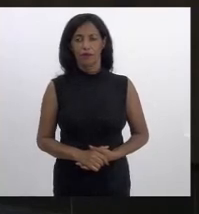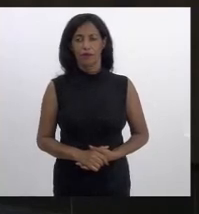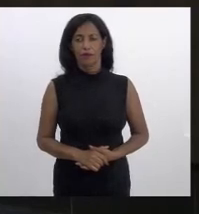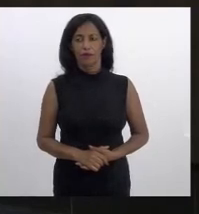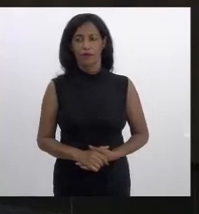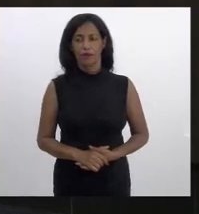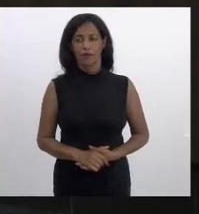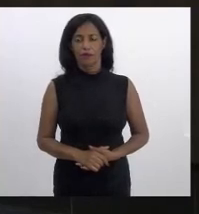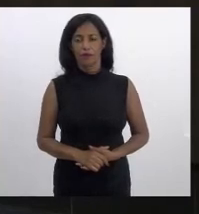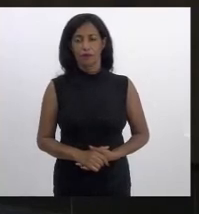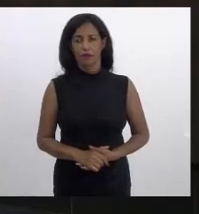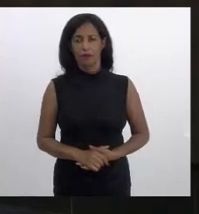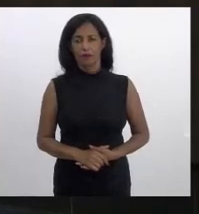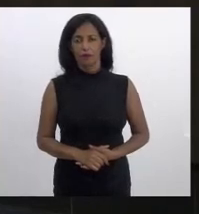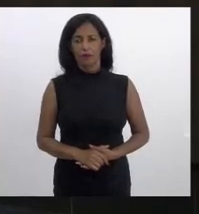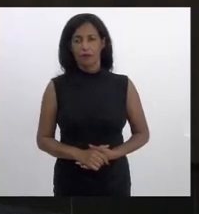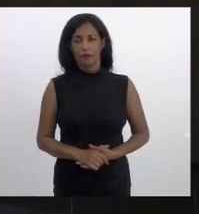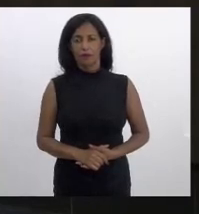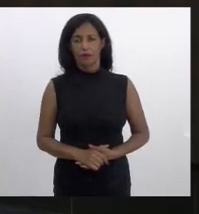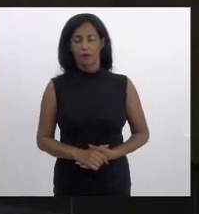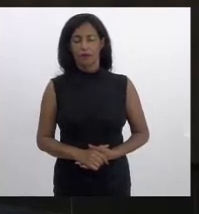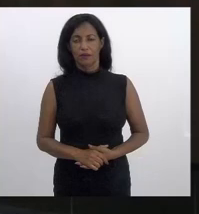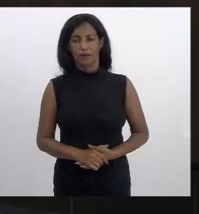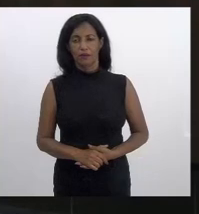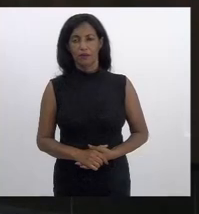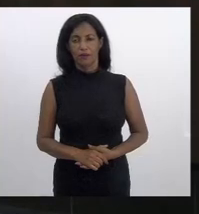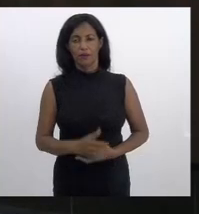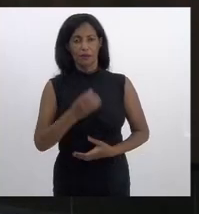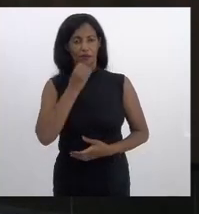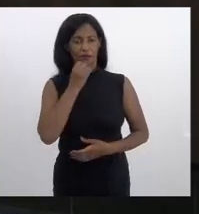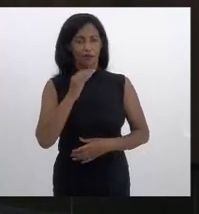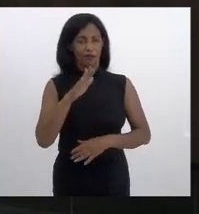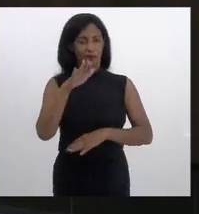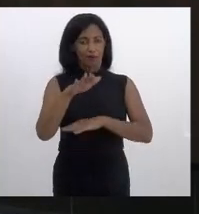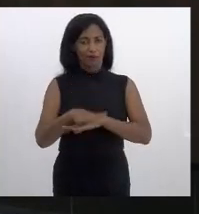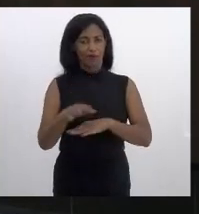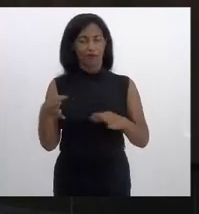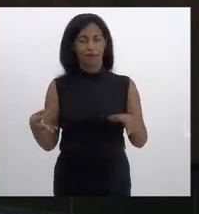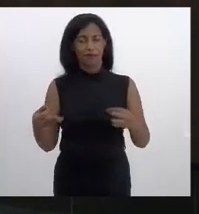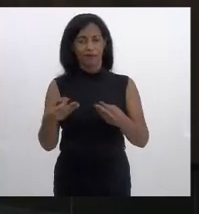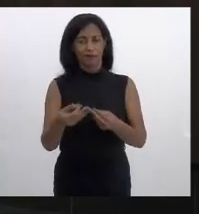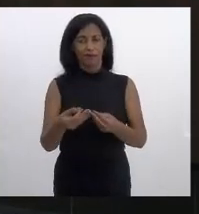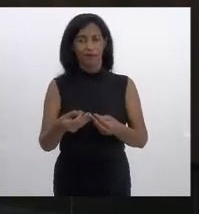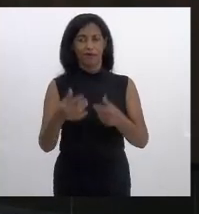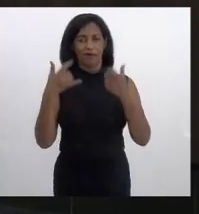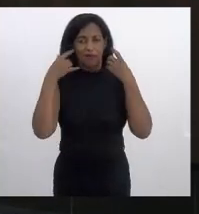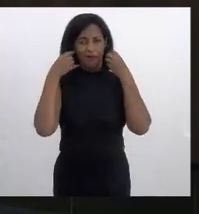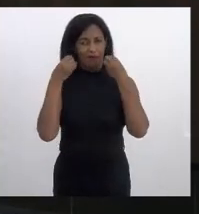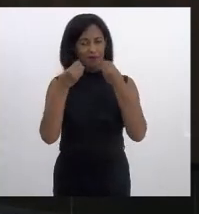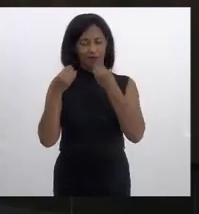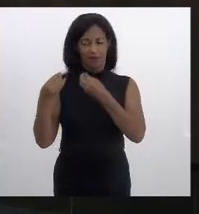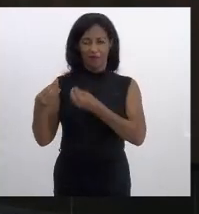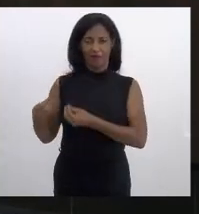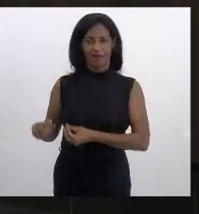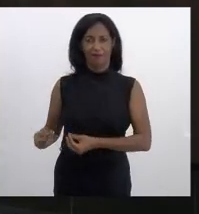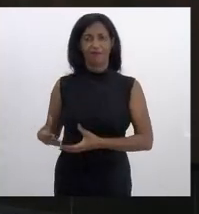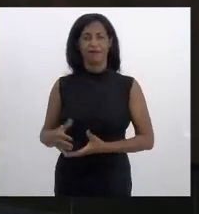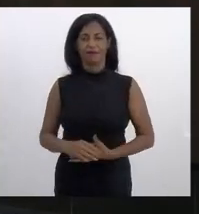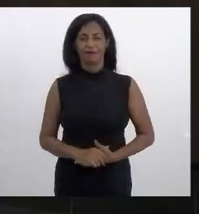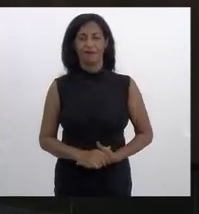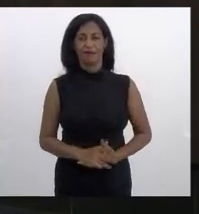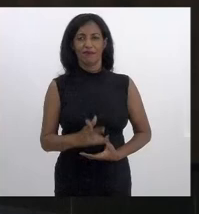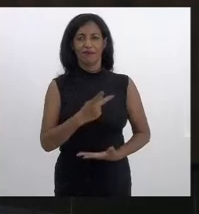E aí Oi Zé Boa tarde né boa tarde a todos continuar mágica daqui